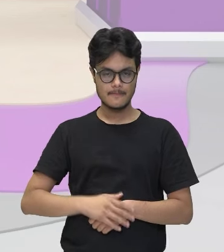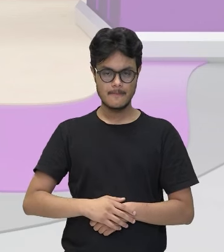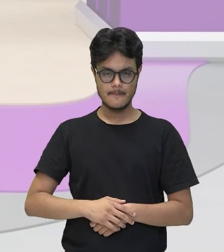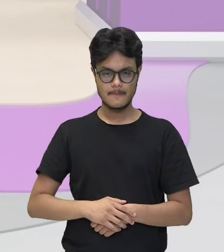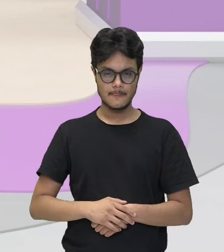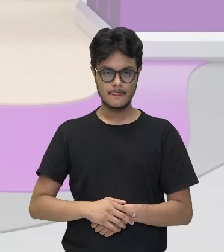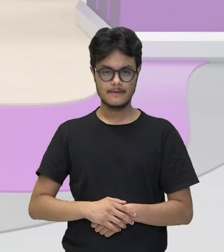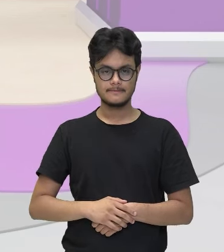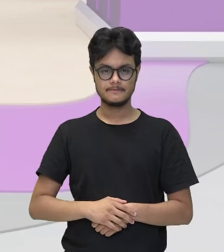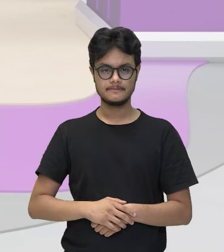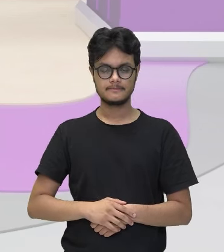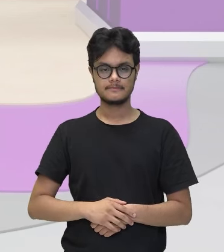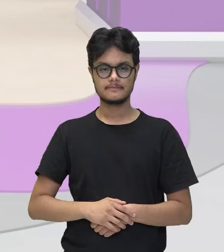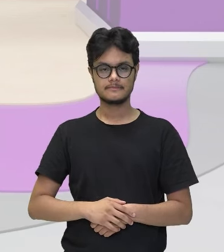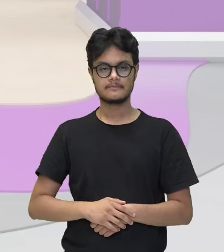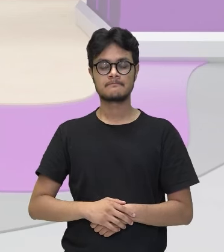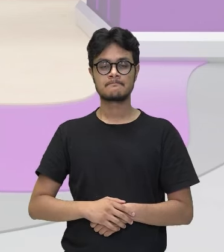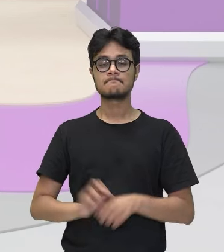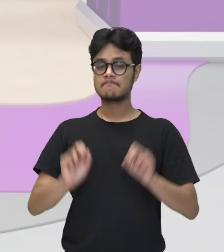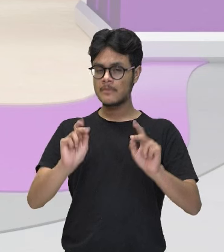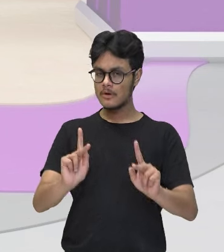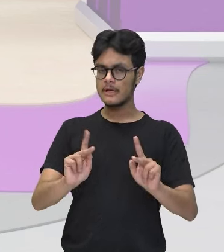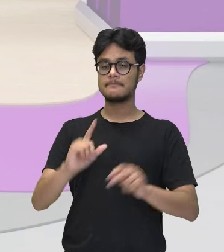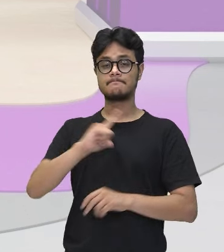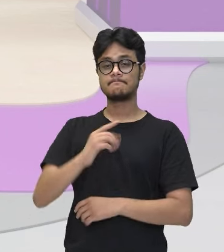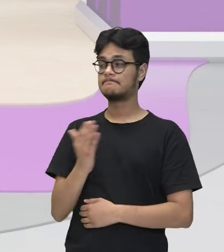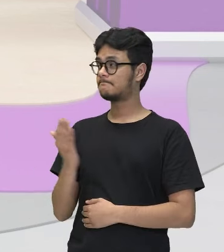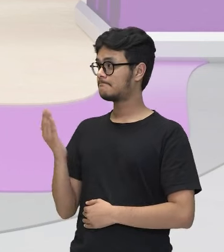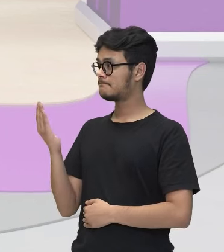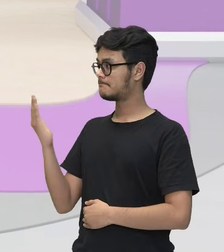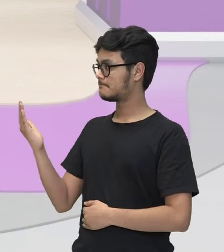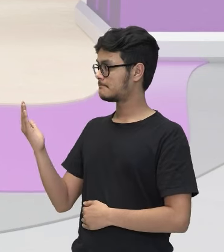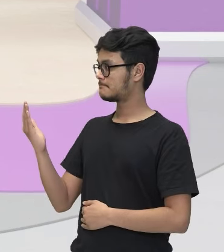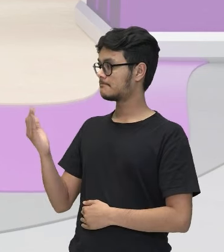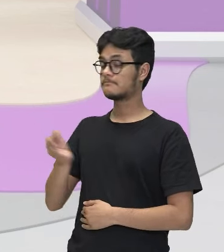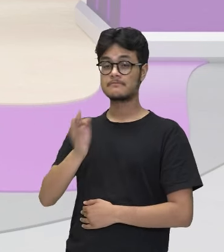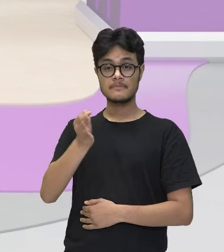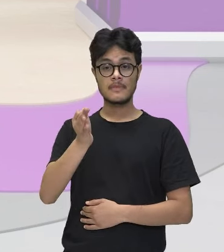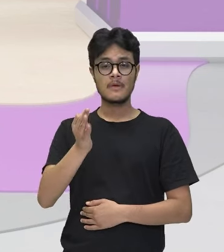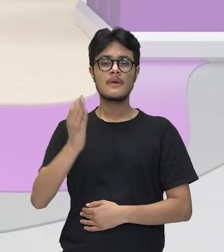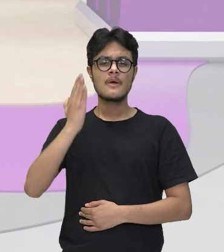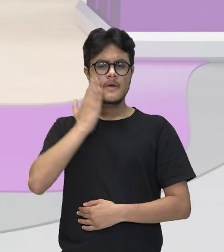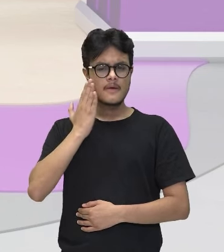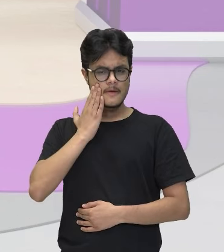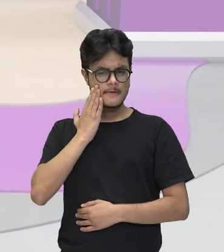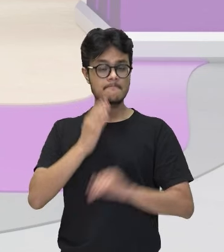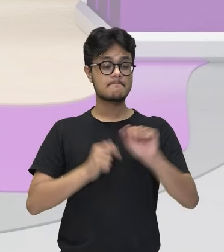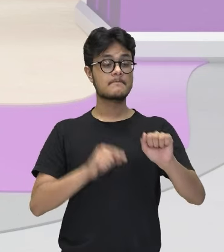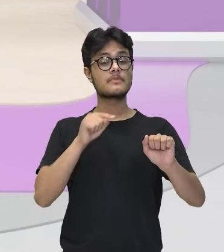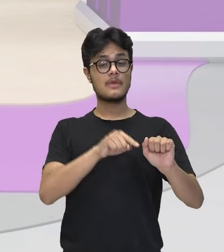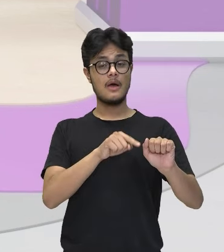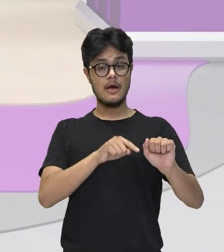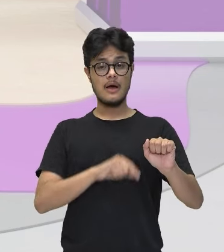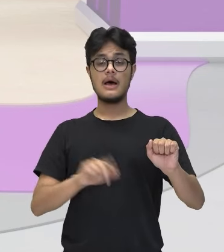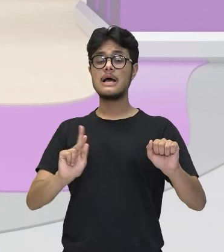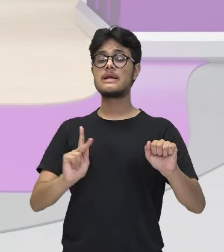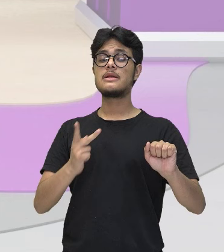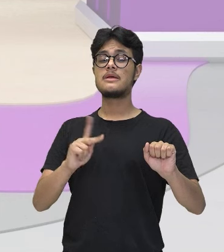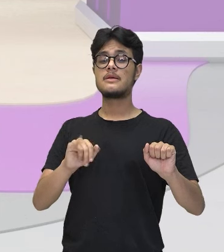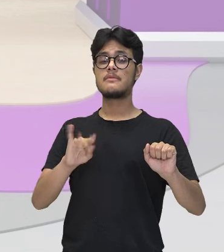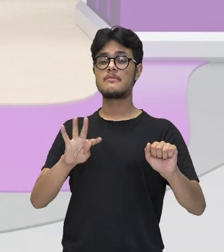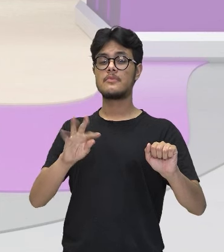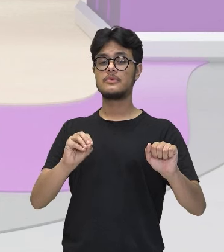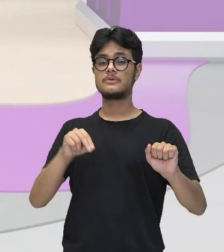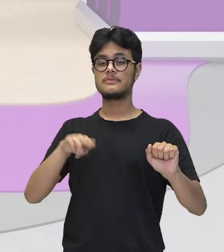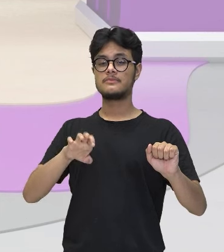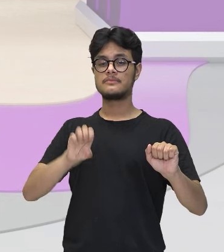só, a gente tem o triângulo retângulo e a gente sabe, né, que A é a hipotenusa, H é a altura, B e C